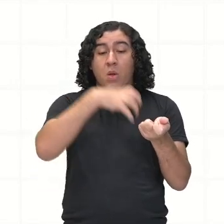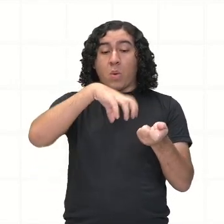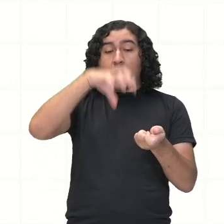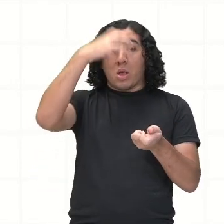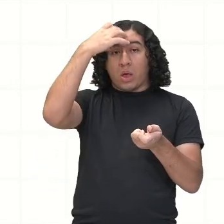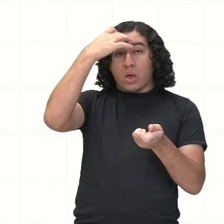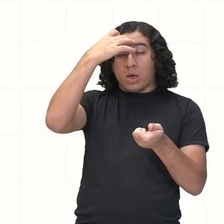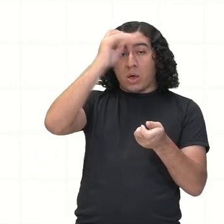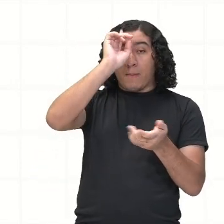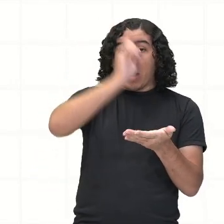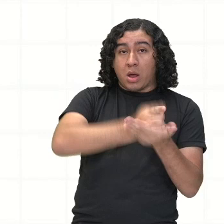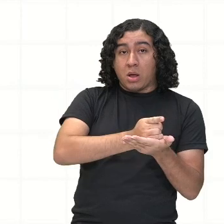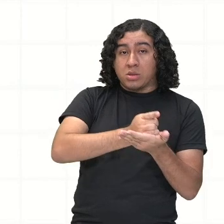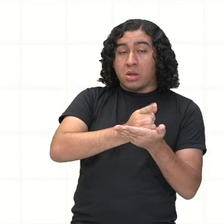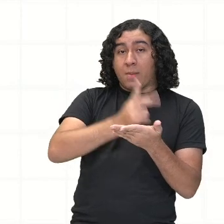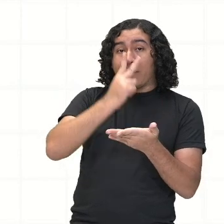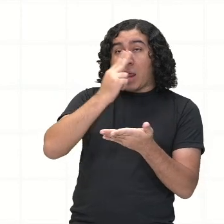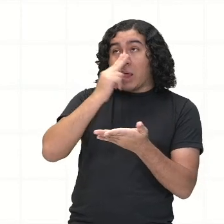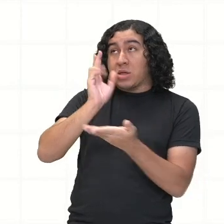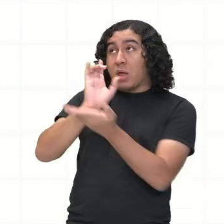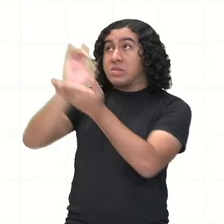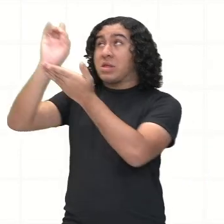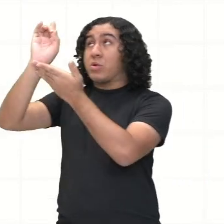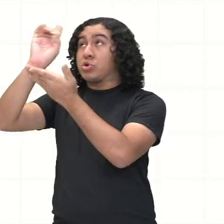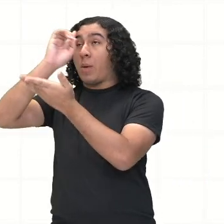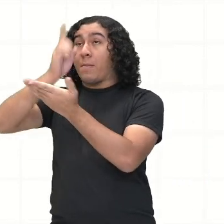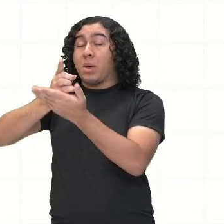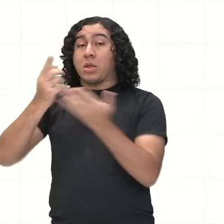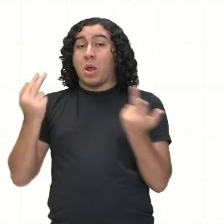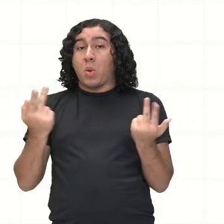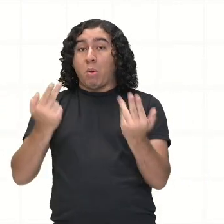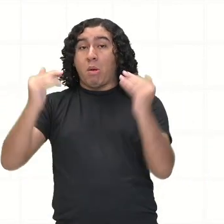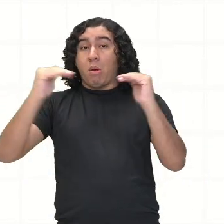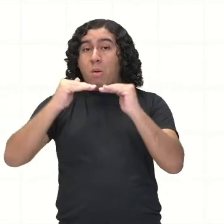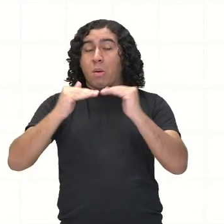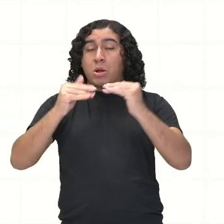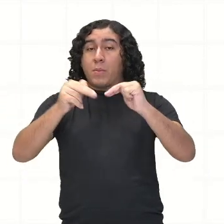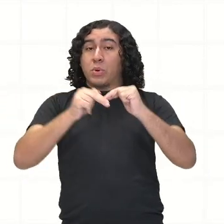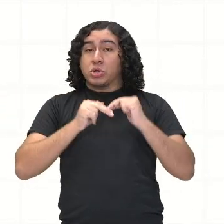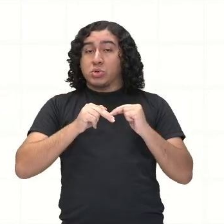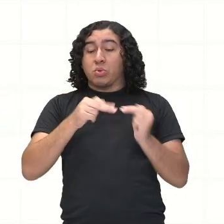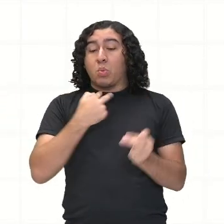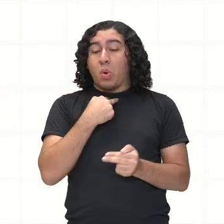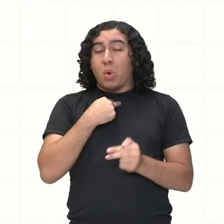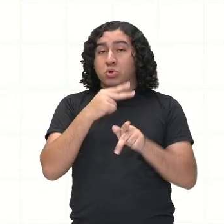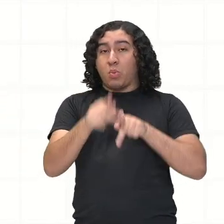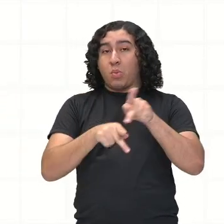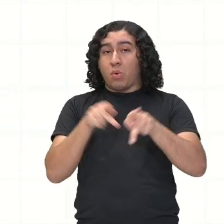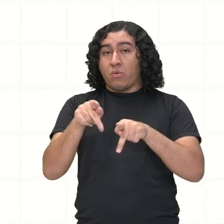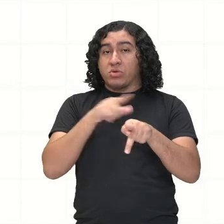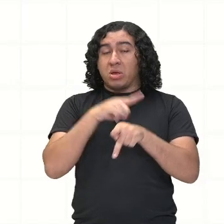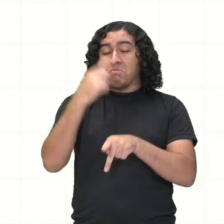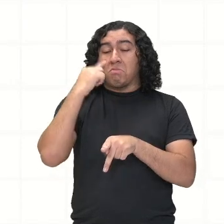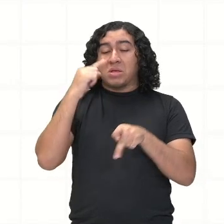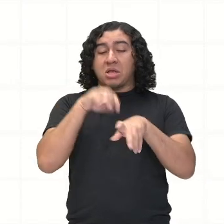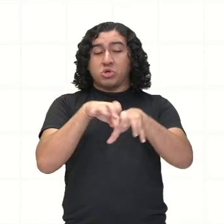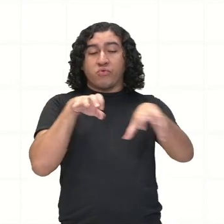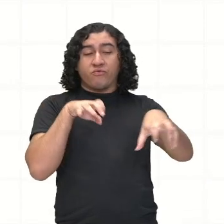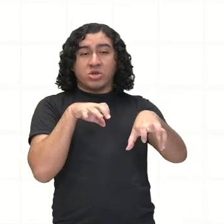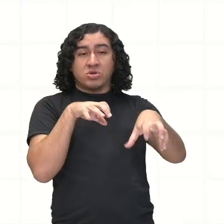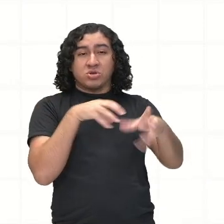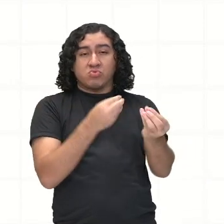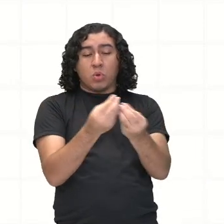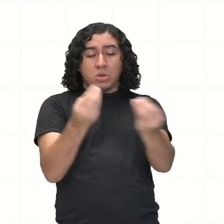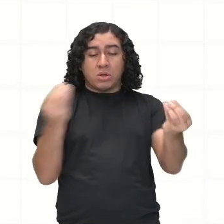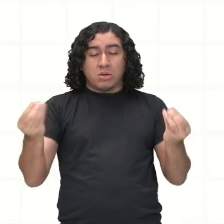fosse Deus na terra. Então, por isso que ele não poderia ter o seu poder dividido, é por isso que ele não poderia ter